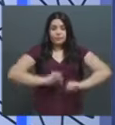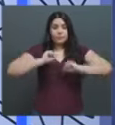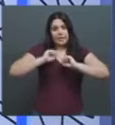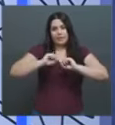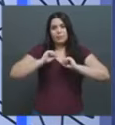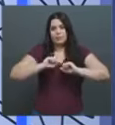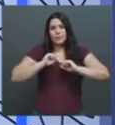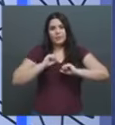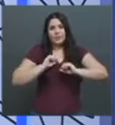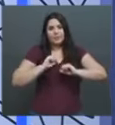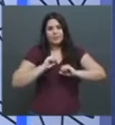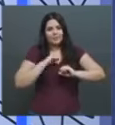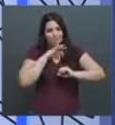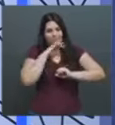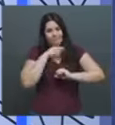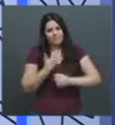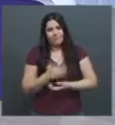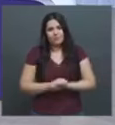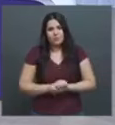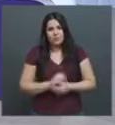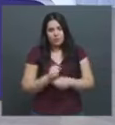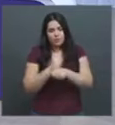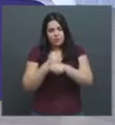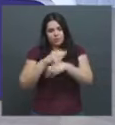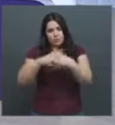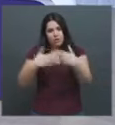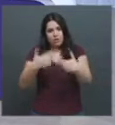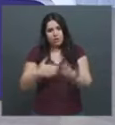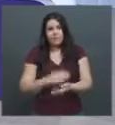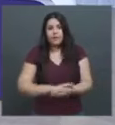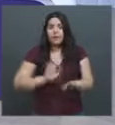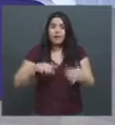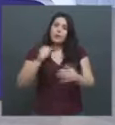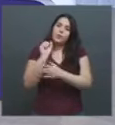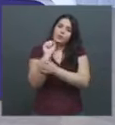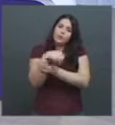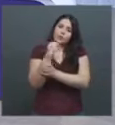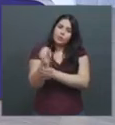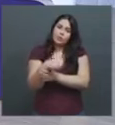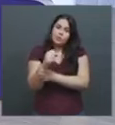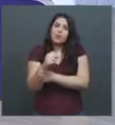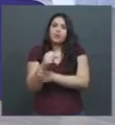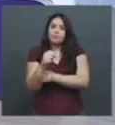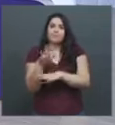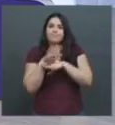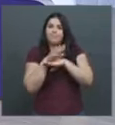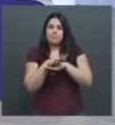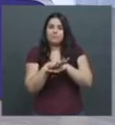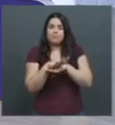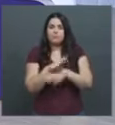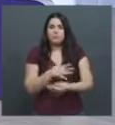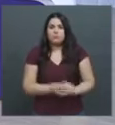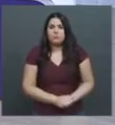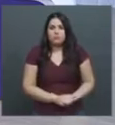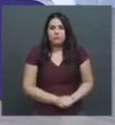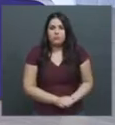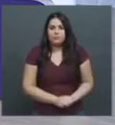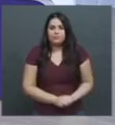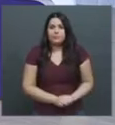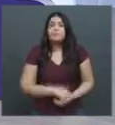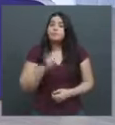agravar o problema com o passar dos anos também. A fisioterapia, então, surge como uma grande aliada nesse caso? É muito